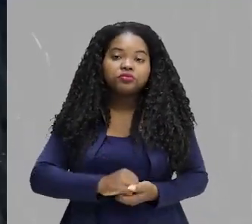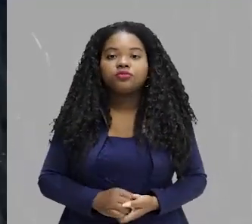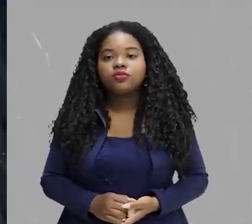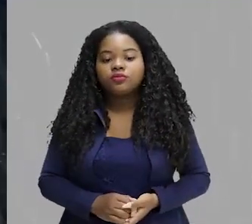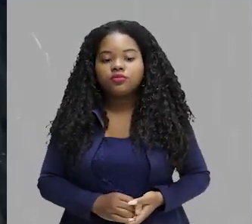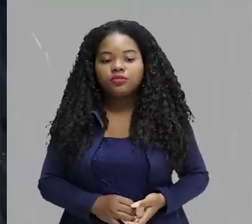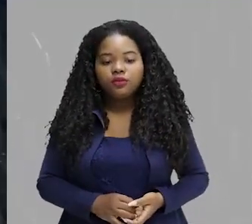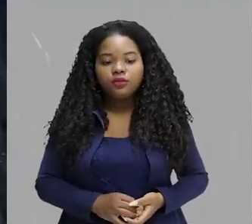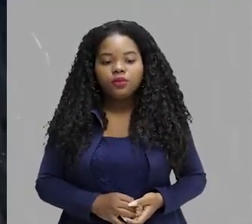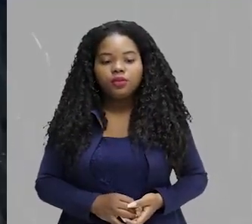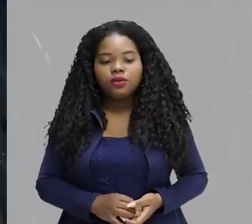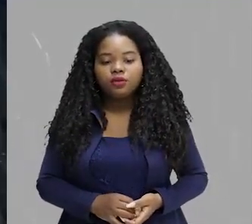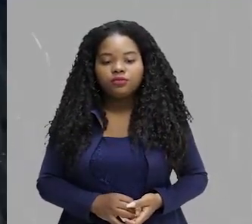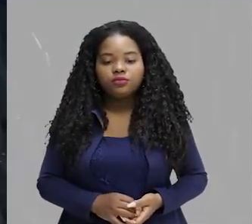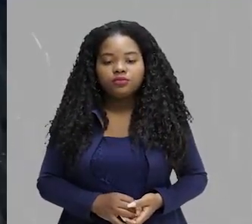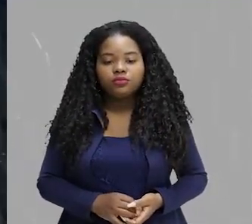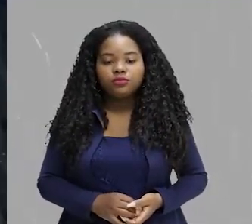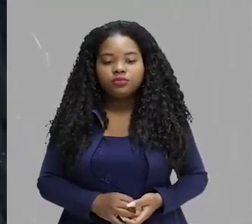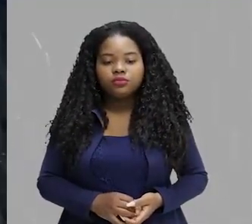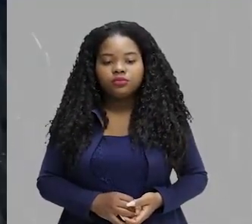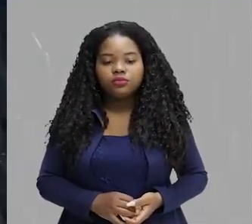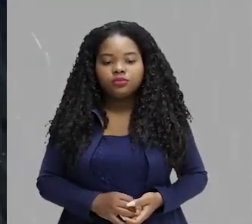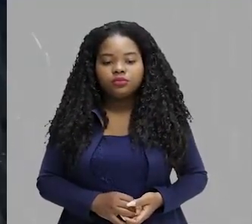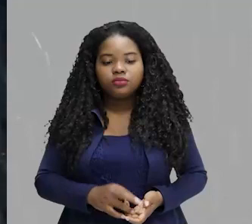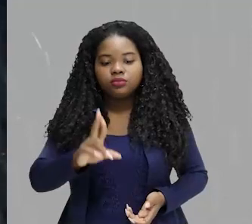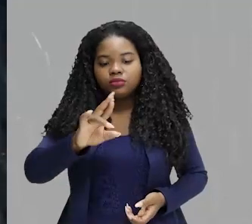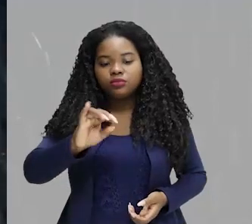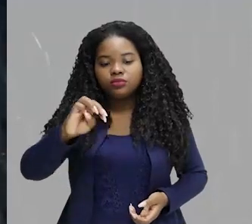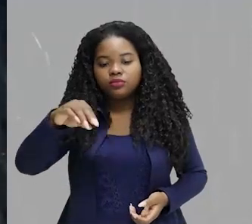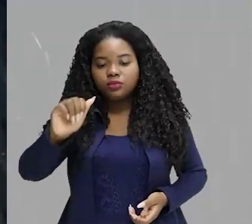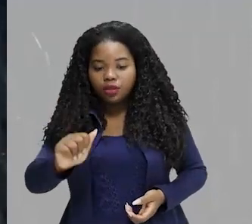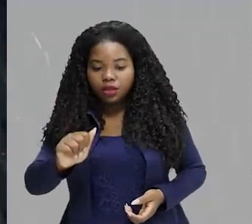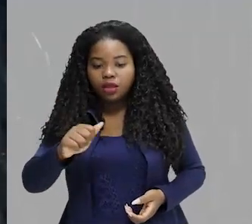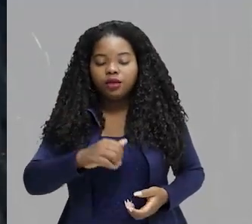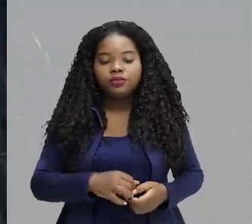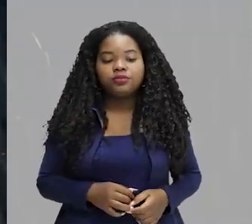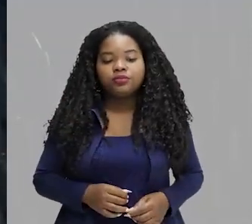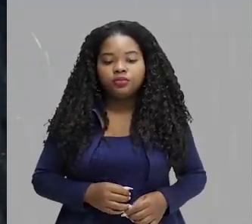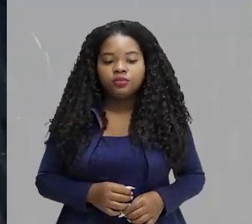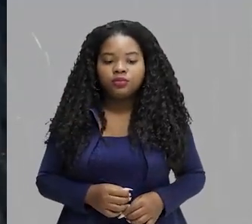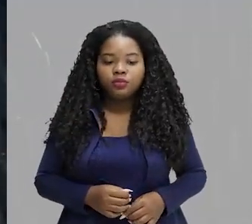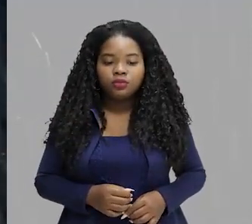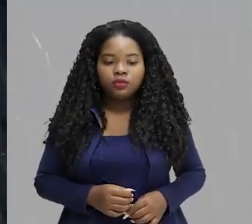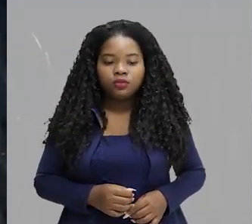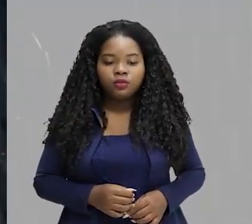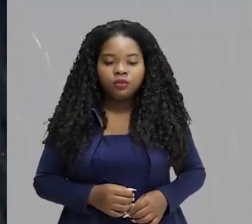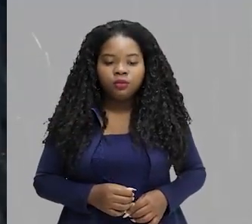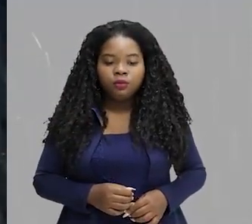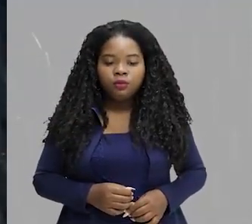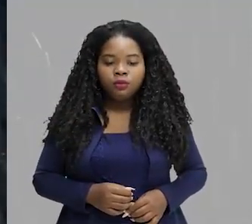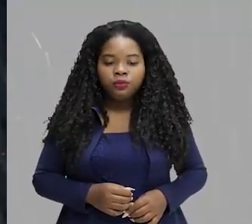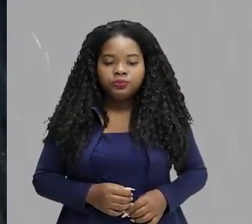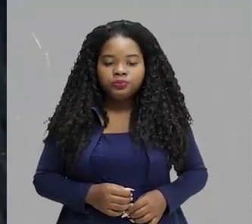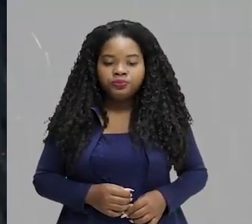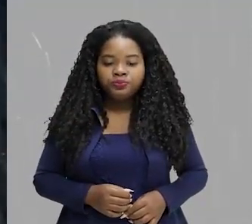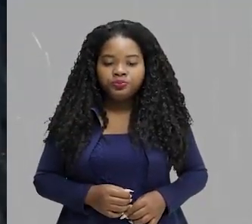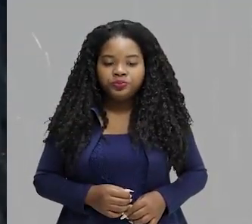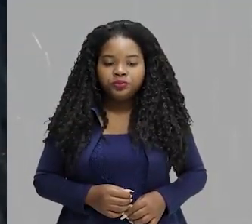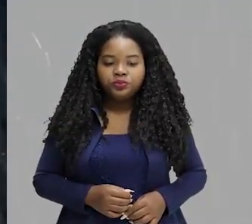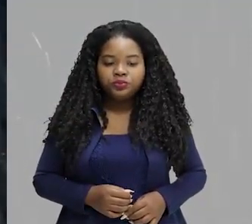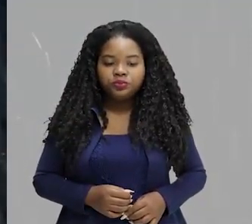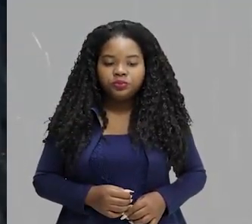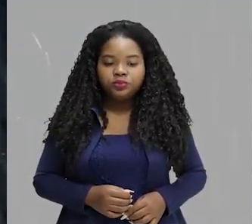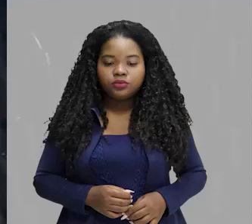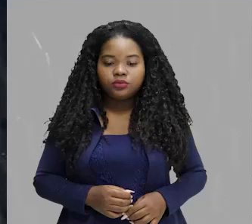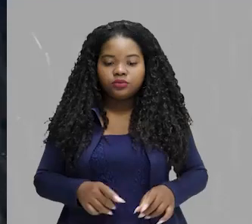essas características. Tá? Existe a rima ocasional, né? A poesia usa rima e o poema nem sempre, e